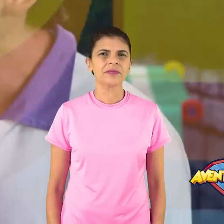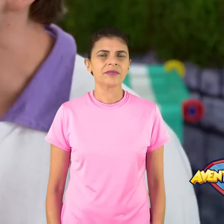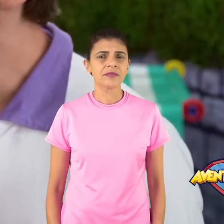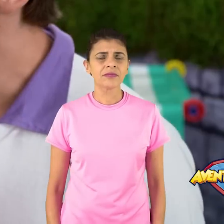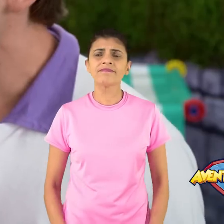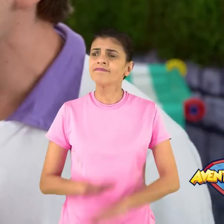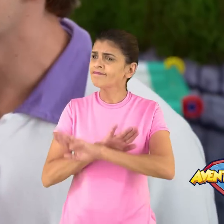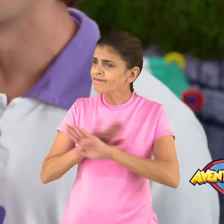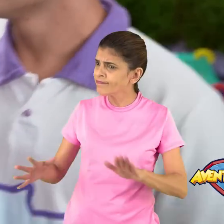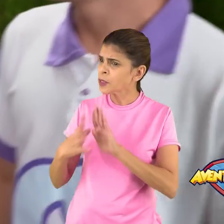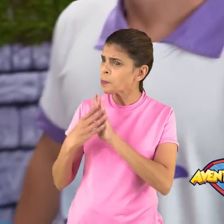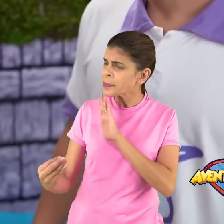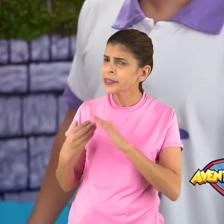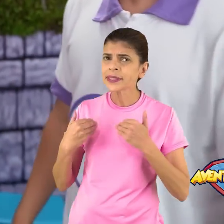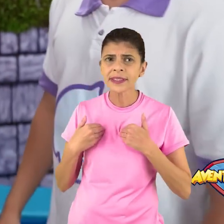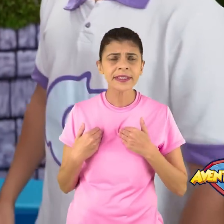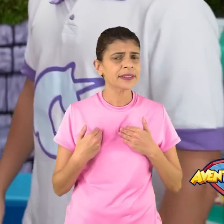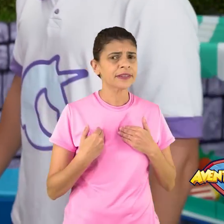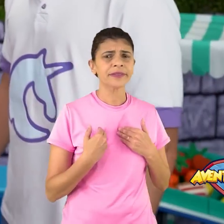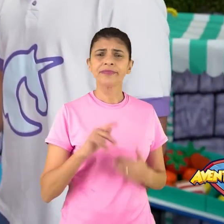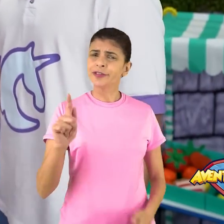Gi, para de me imitar!